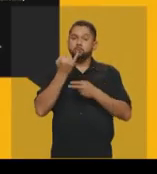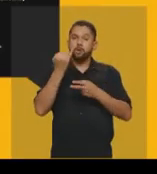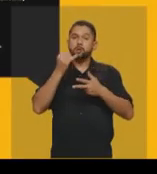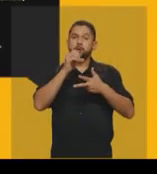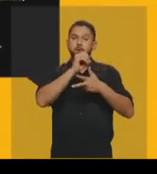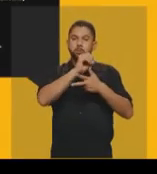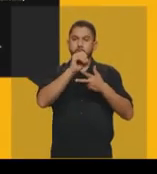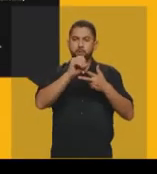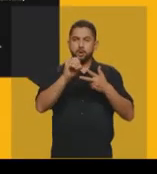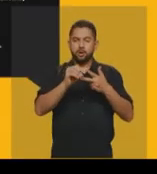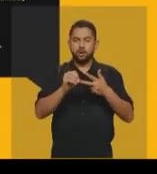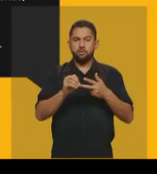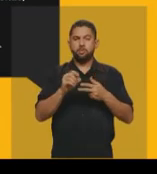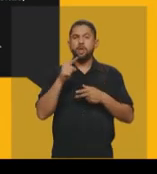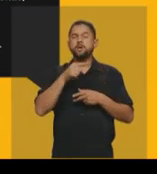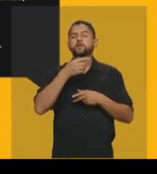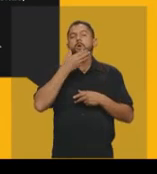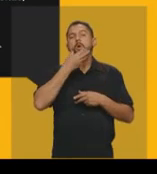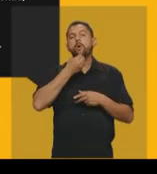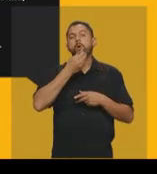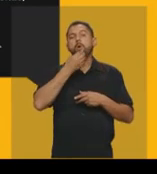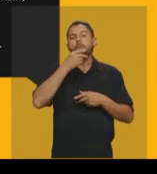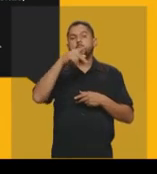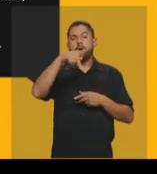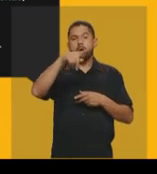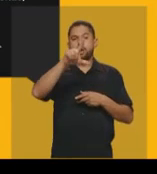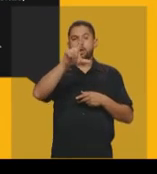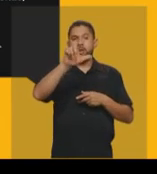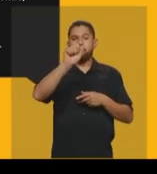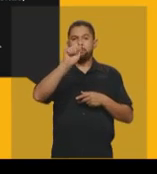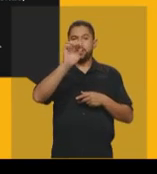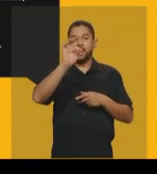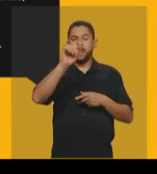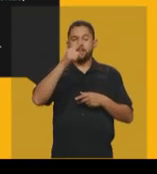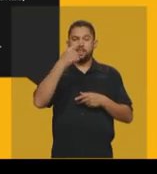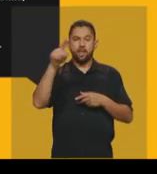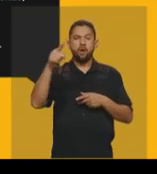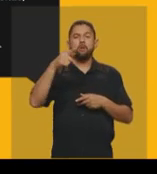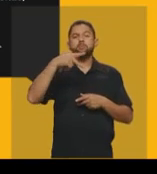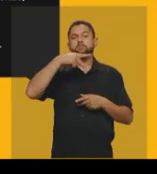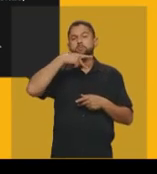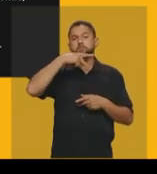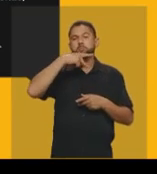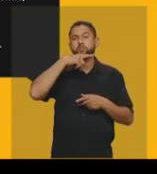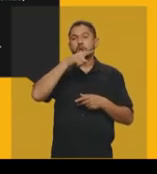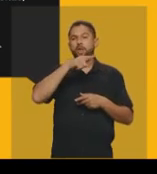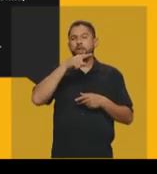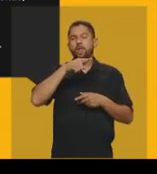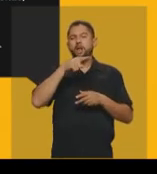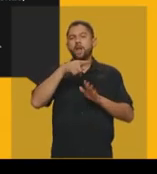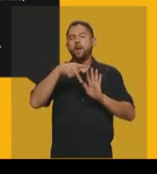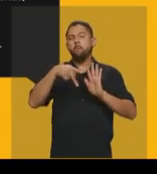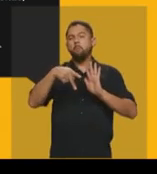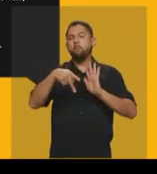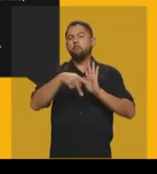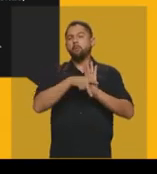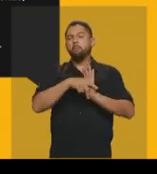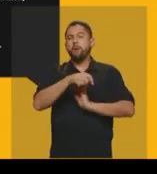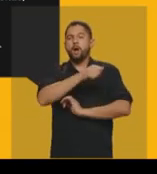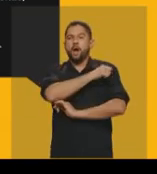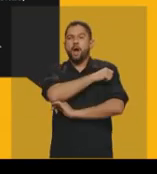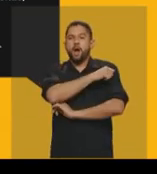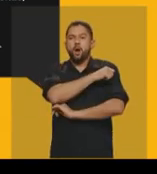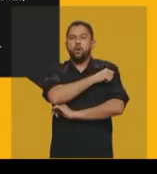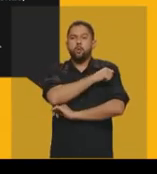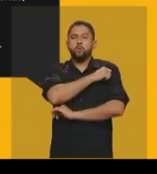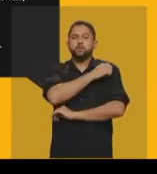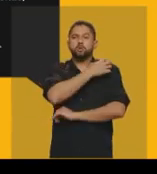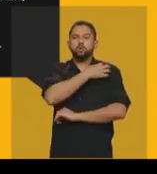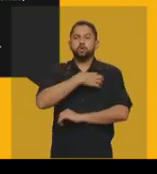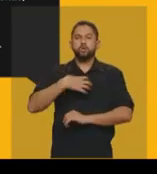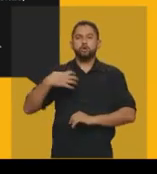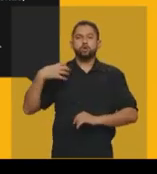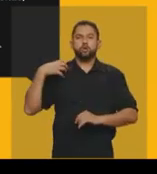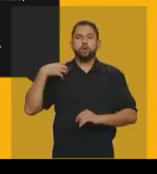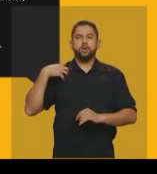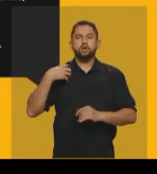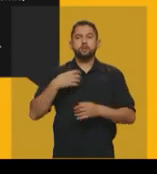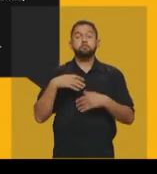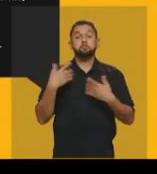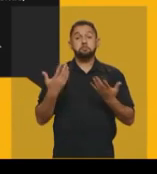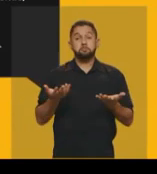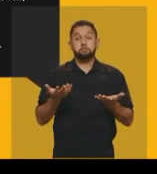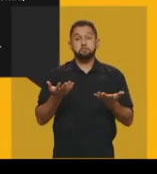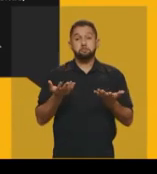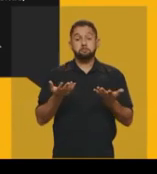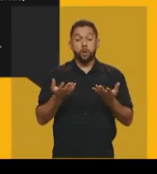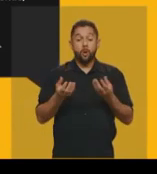discípulo de Sócrates, ele decepciona-se muito com a política ateniense quando Sócrates é executado. Ele diz, como é que uma